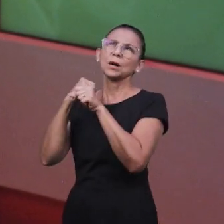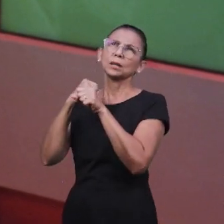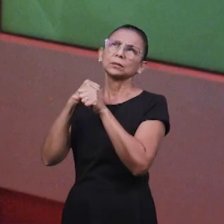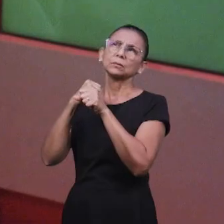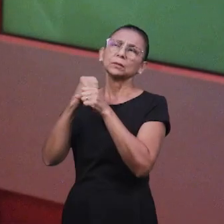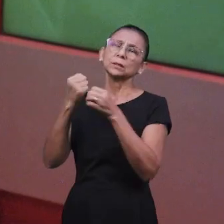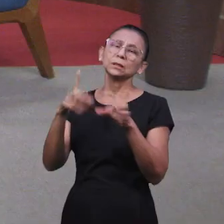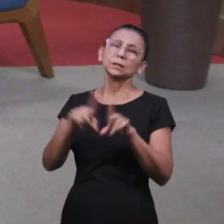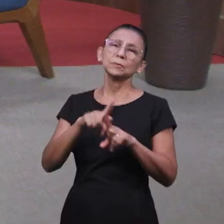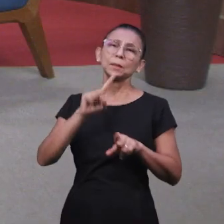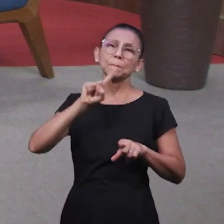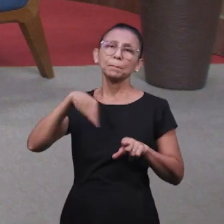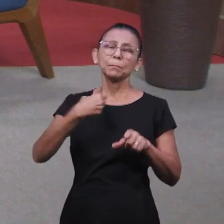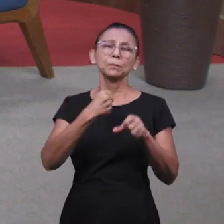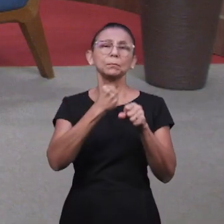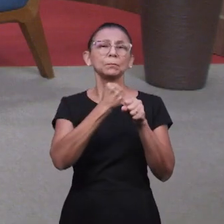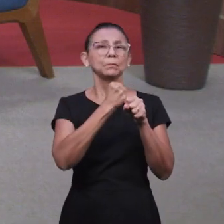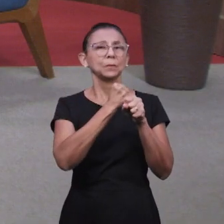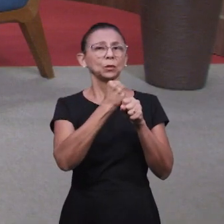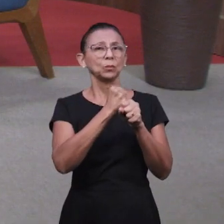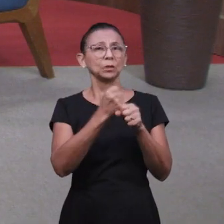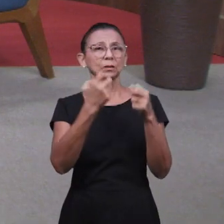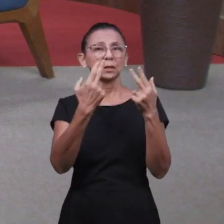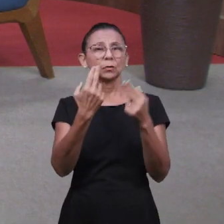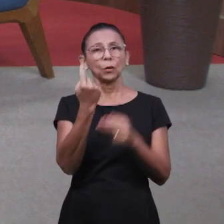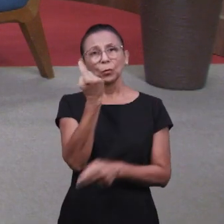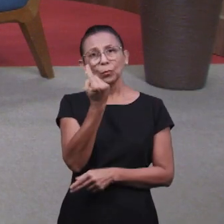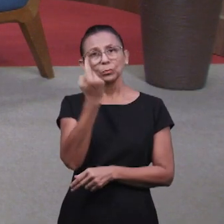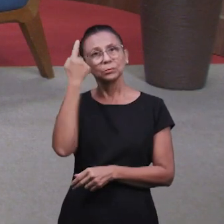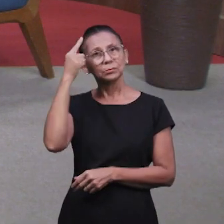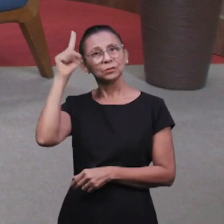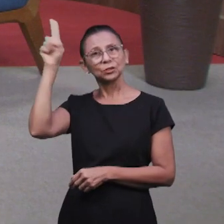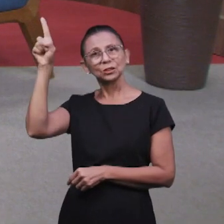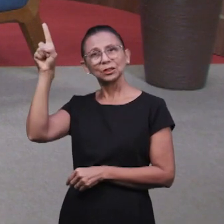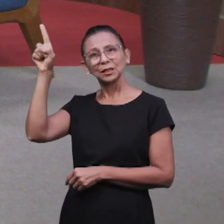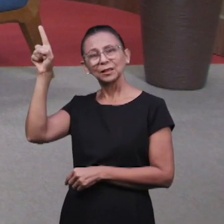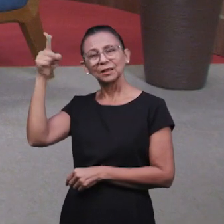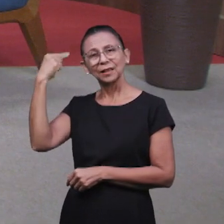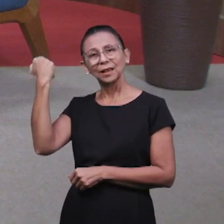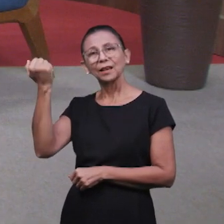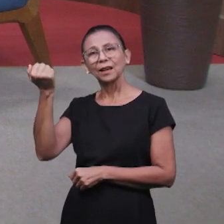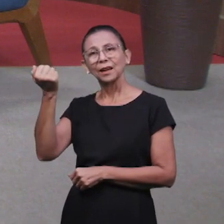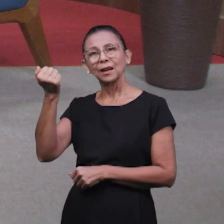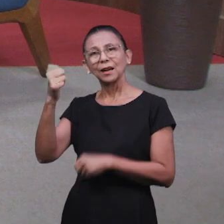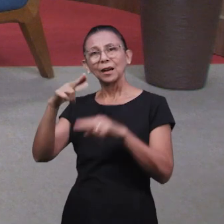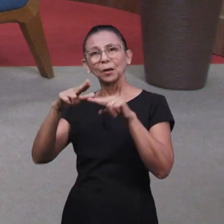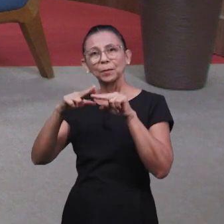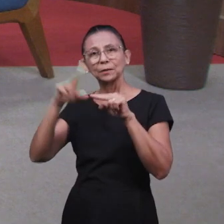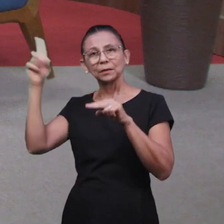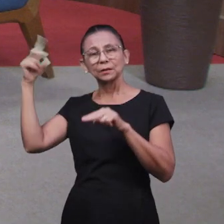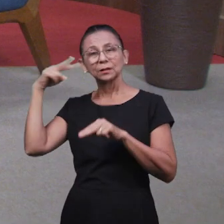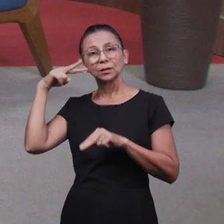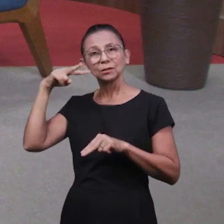o Senhor não retarda a sua promessa. Tudo está preparado,